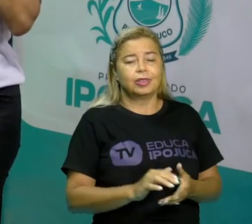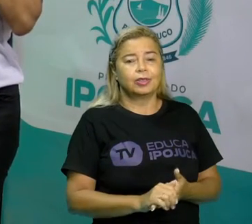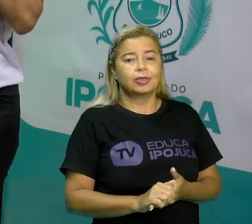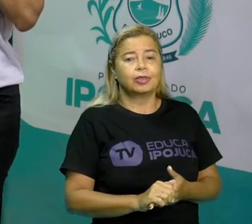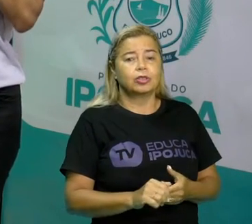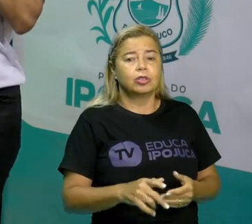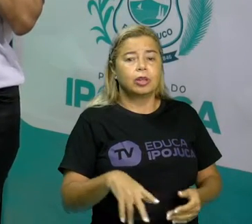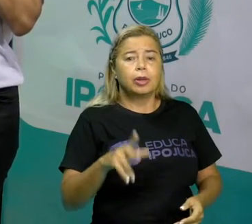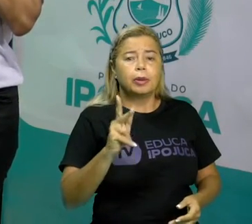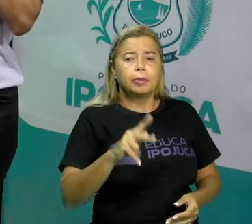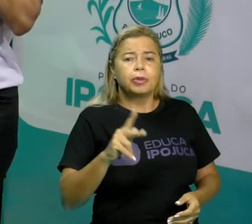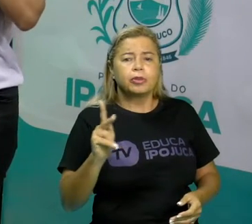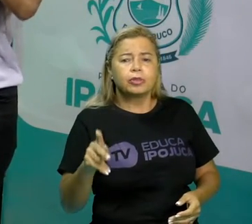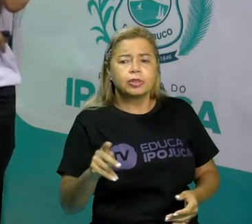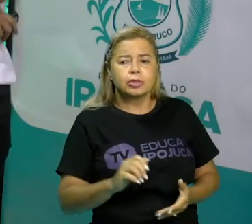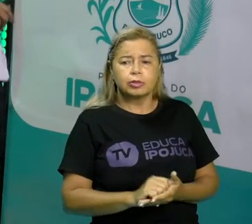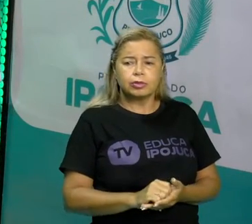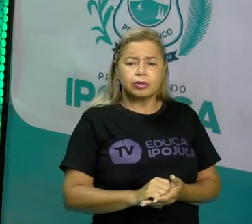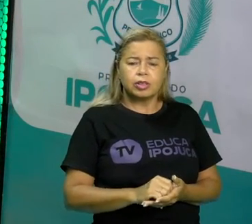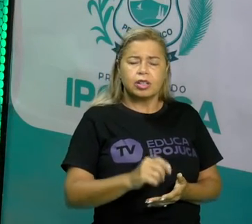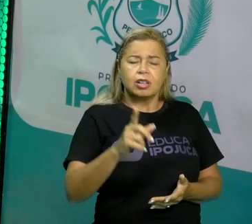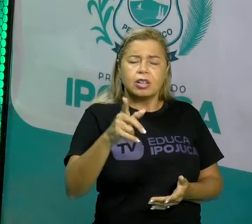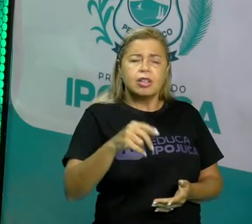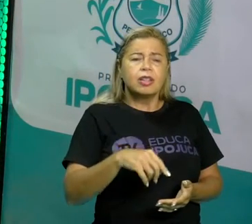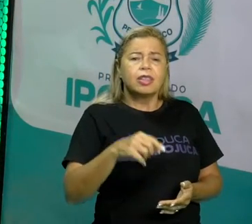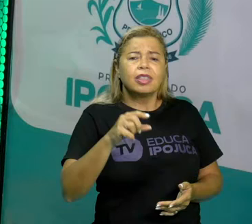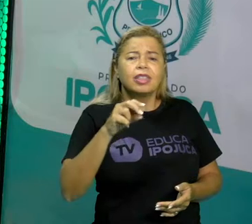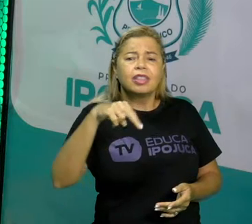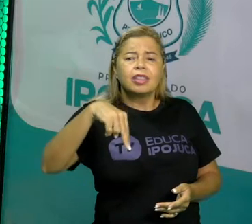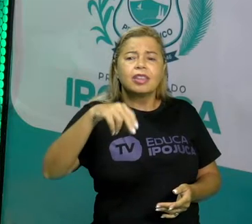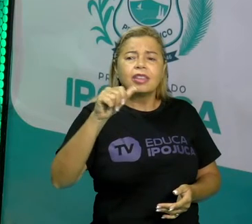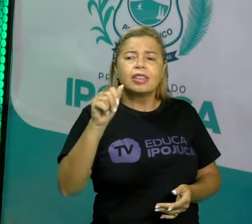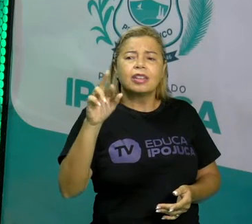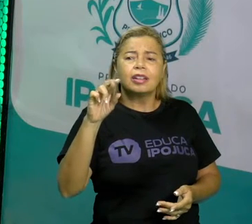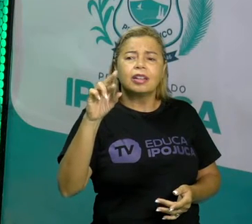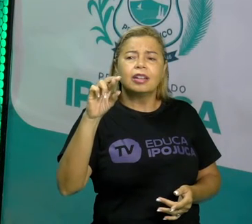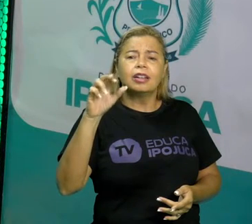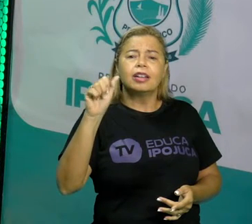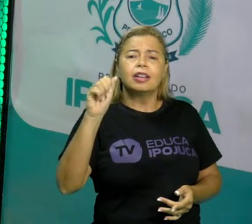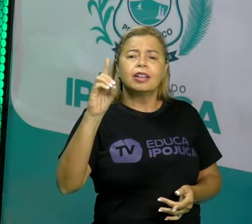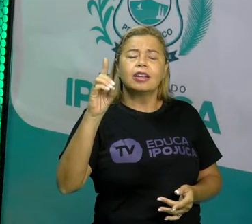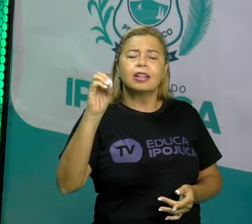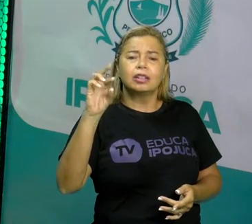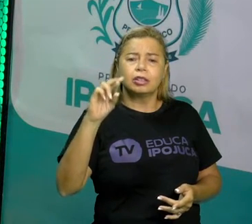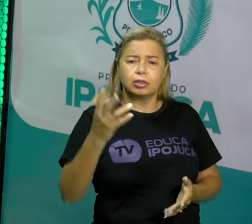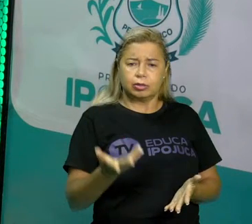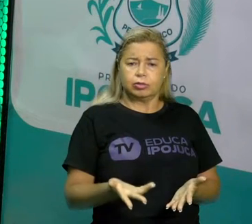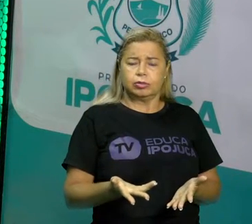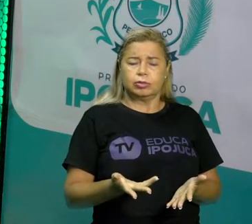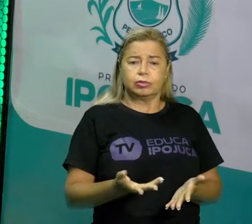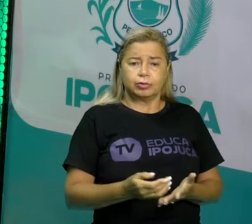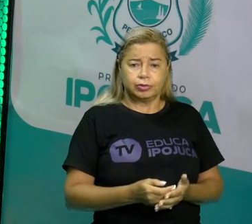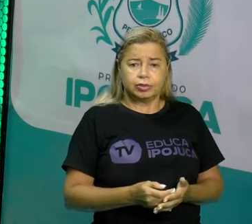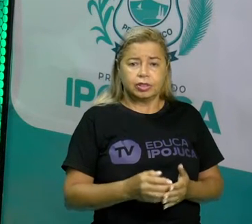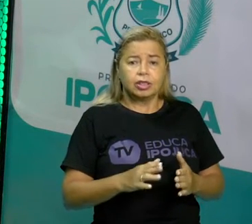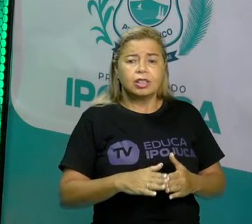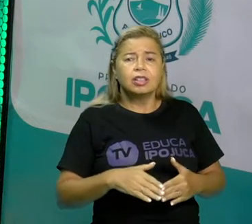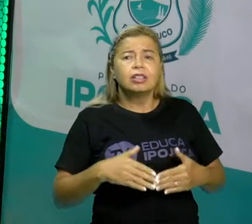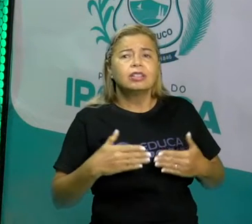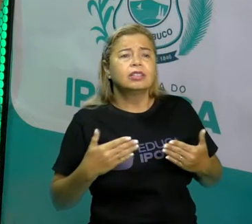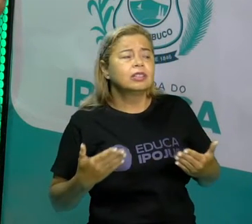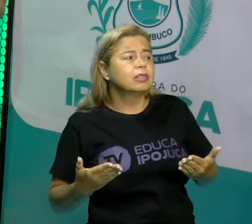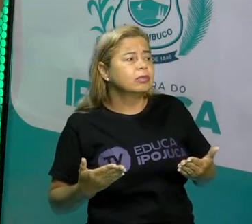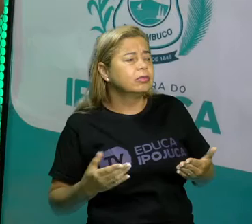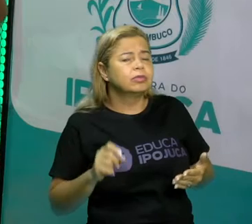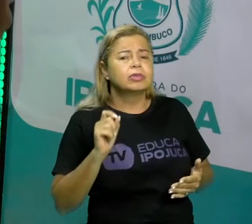A professora já falou do narrador. Foi porque tem uma pergunta. Onde vais, elefantinho, correndo pelo caminho? Então, alguém perguntou.